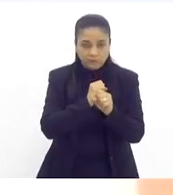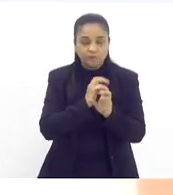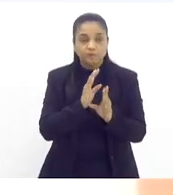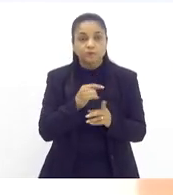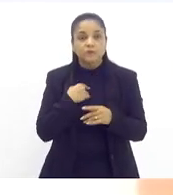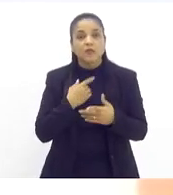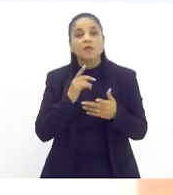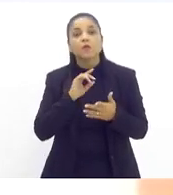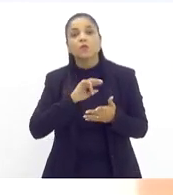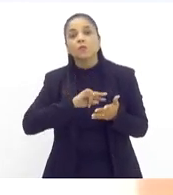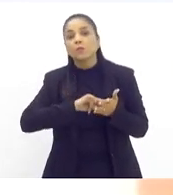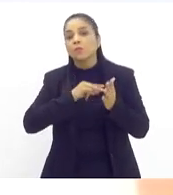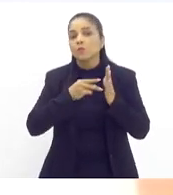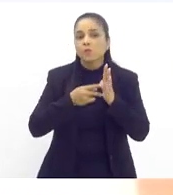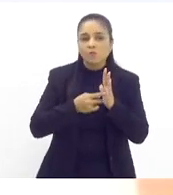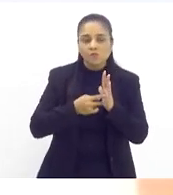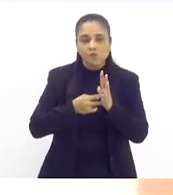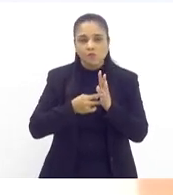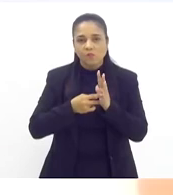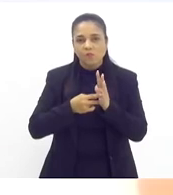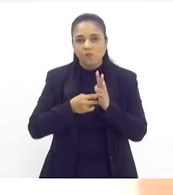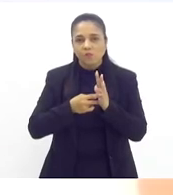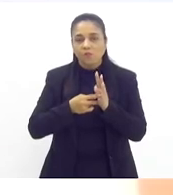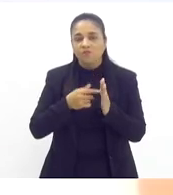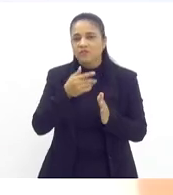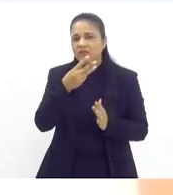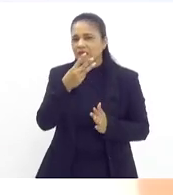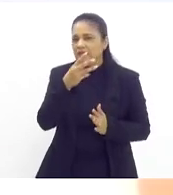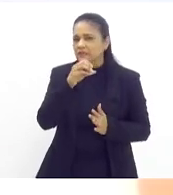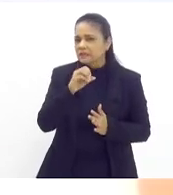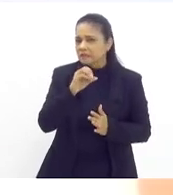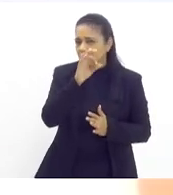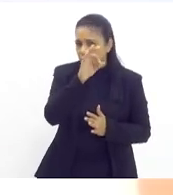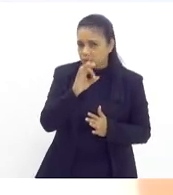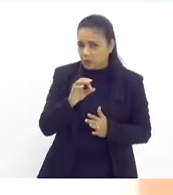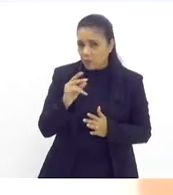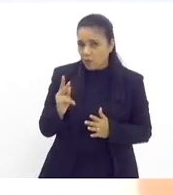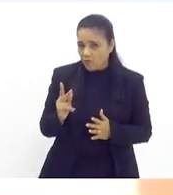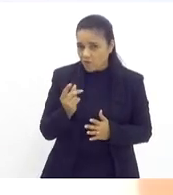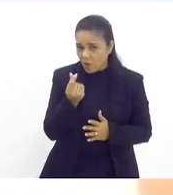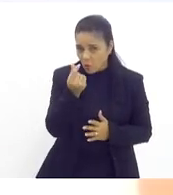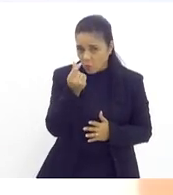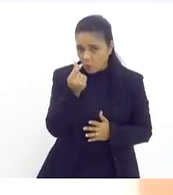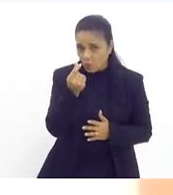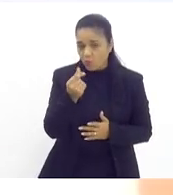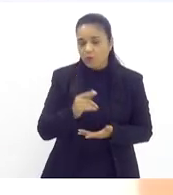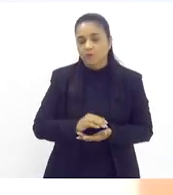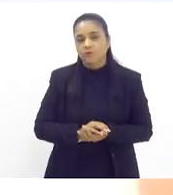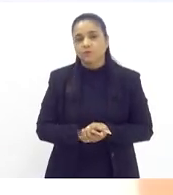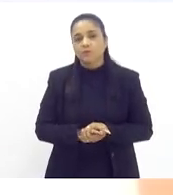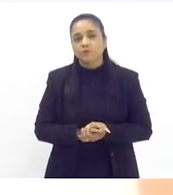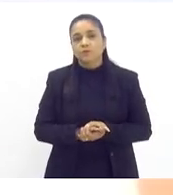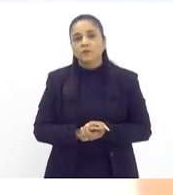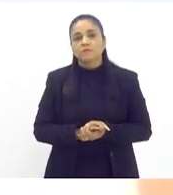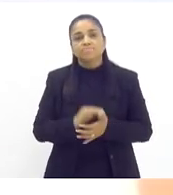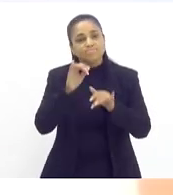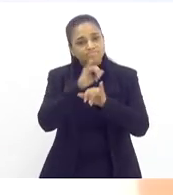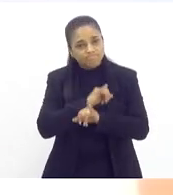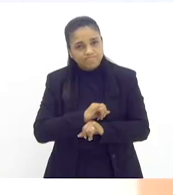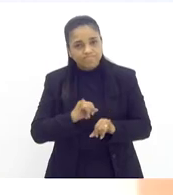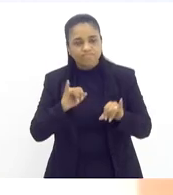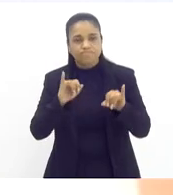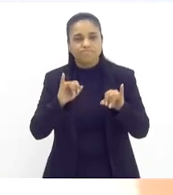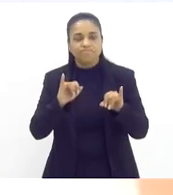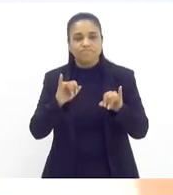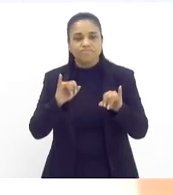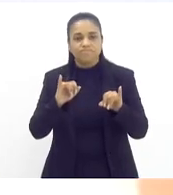tem sido considerada bastante acima desse valor de 30%. E eu queria dizer que, né,